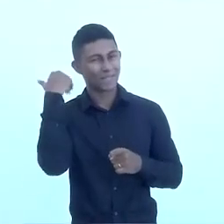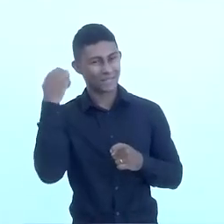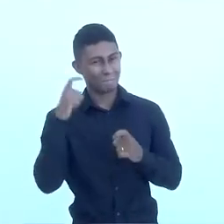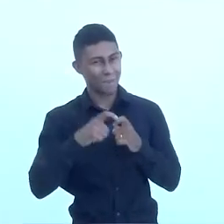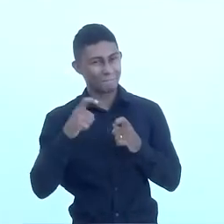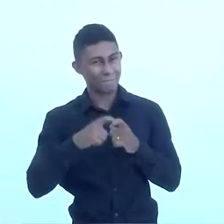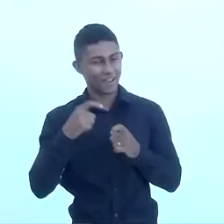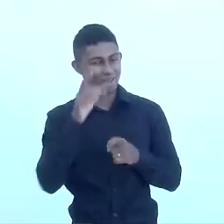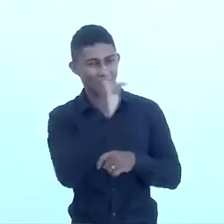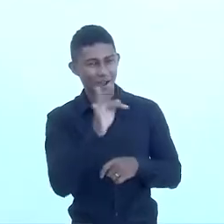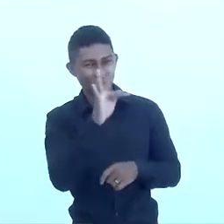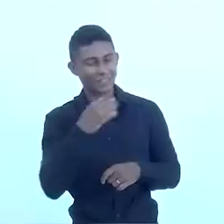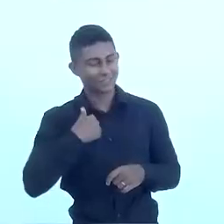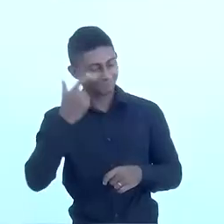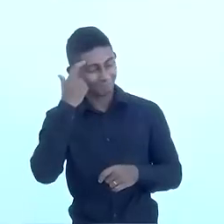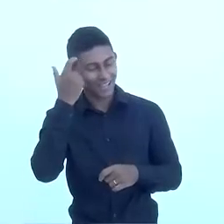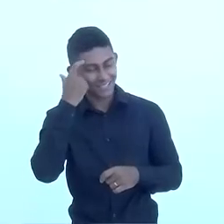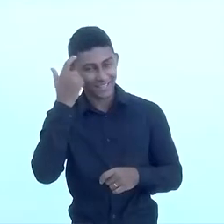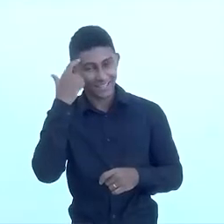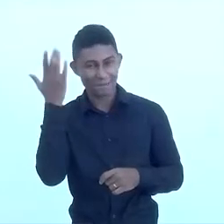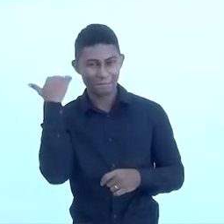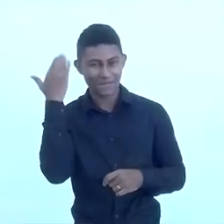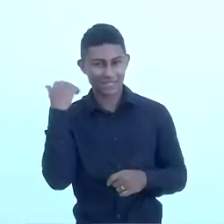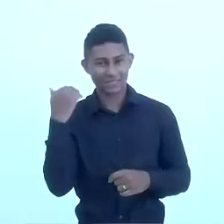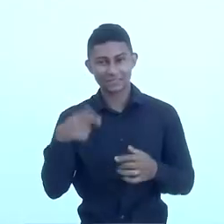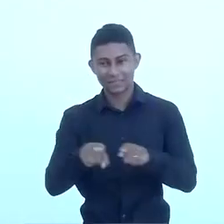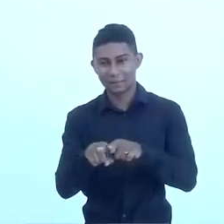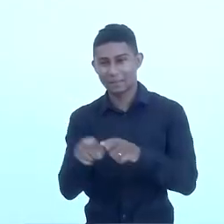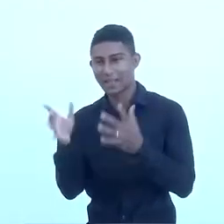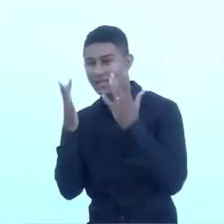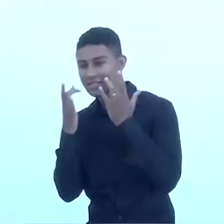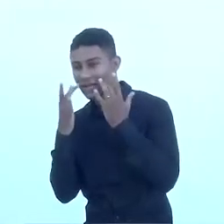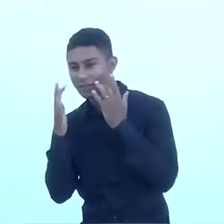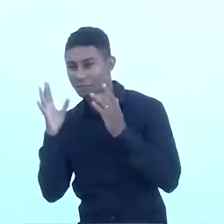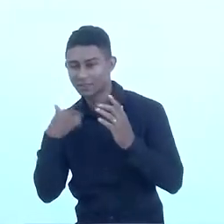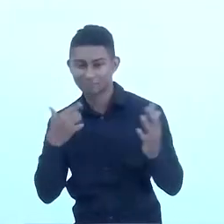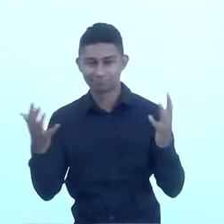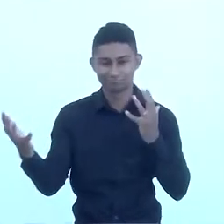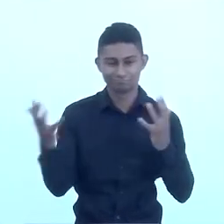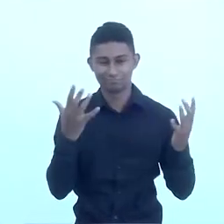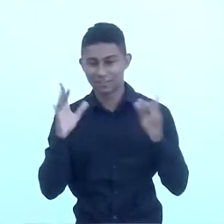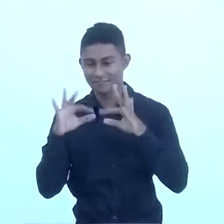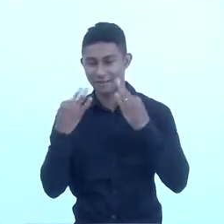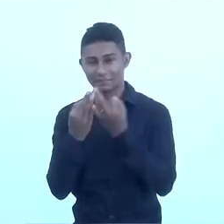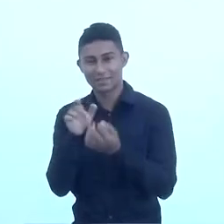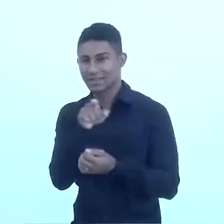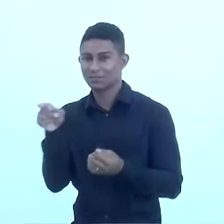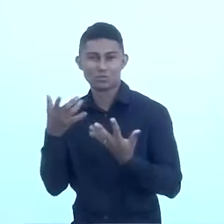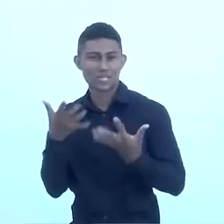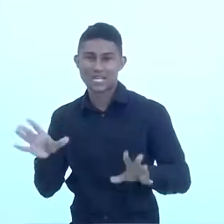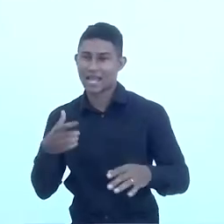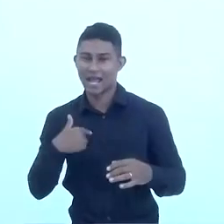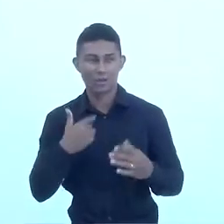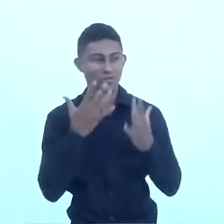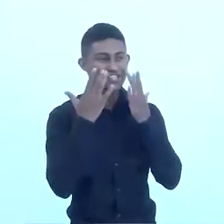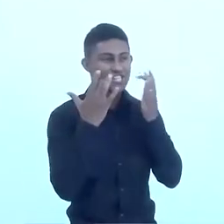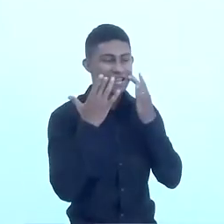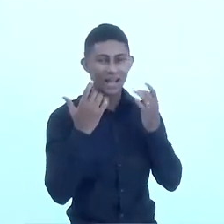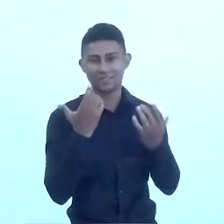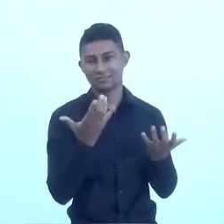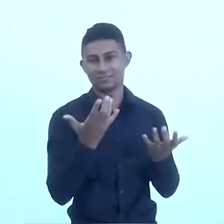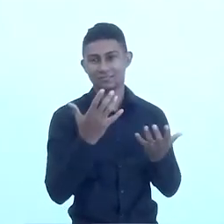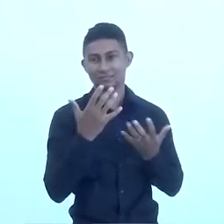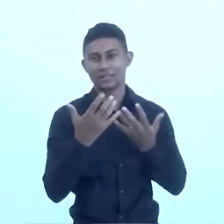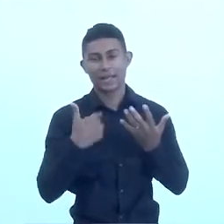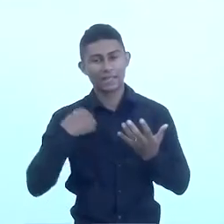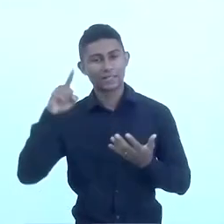Tem várias coisas. Então, você falou medicina. Eu também fiquei entre a medicina e o teatro. Só que eu encontrei resistência por parte da minha família em relação ao